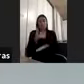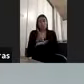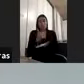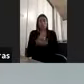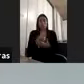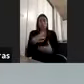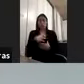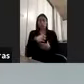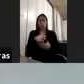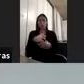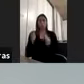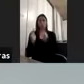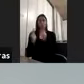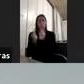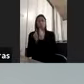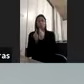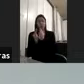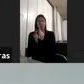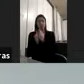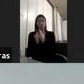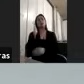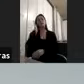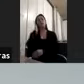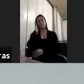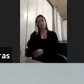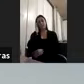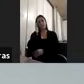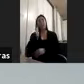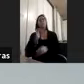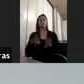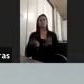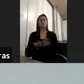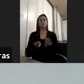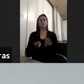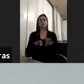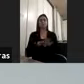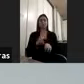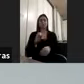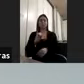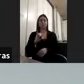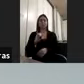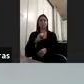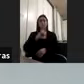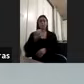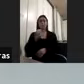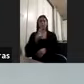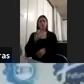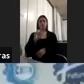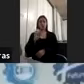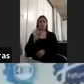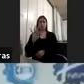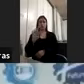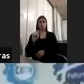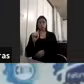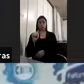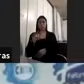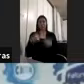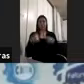Claro, tem lá que, se houver justa causa, o empregado pode ser demitido, ou